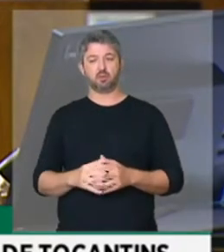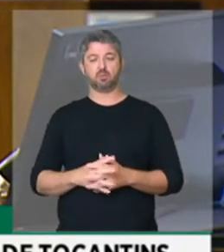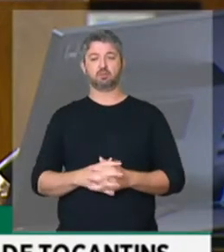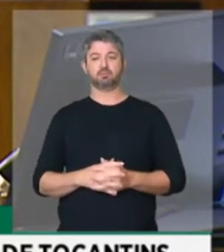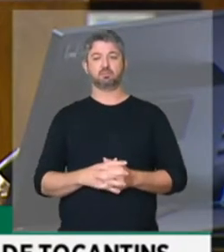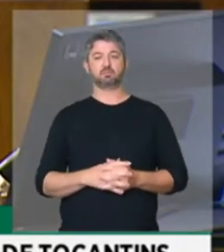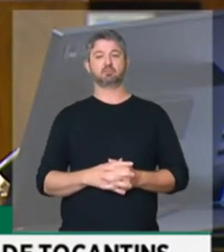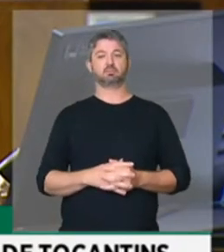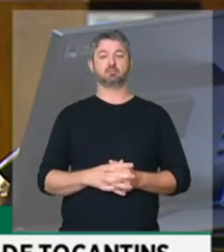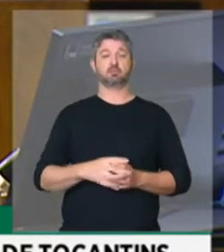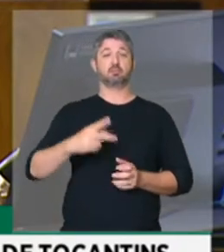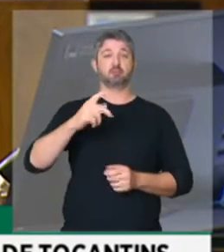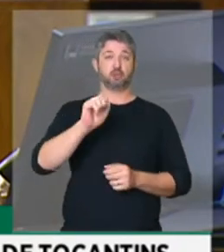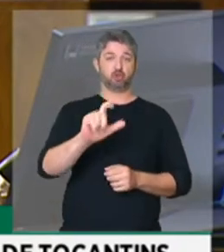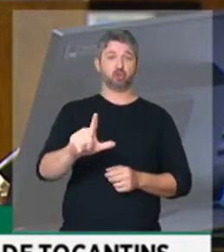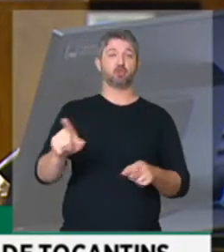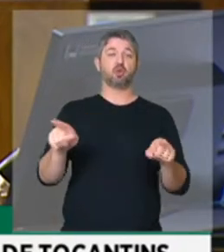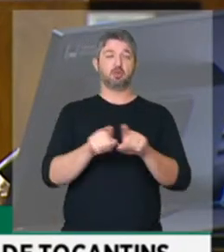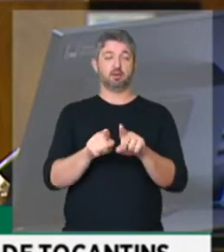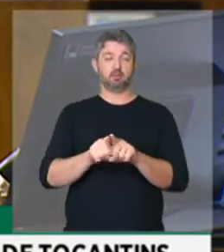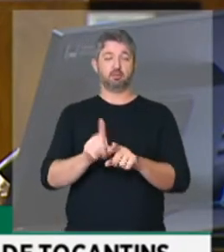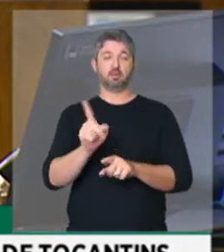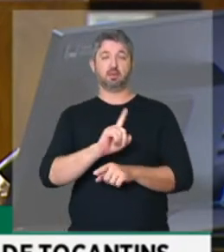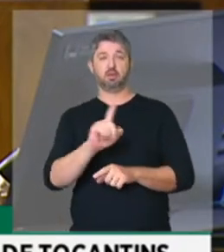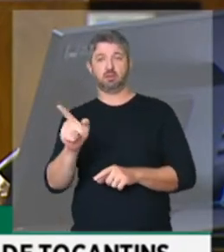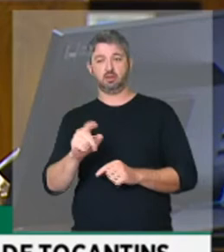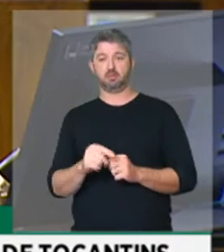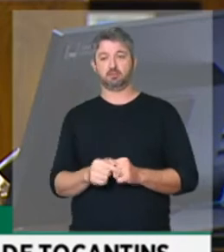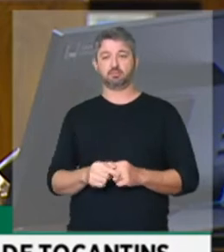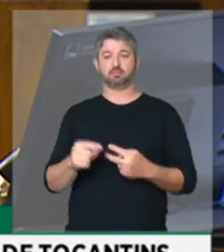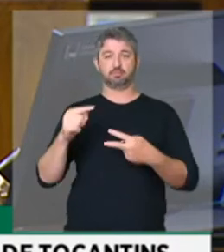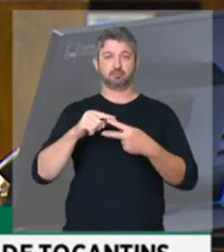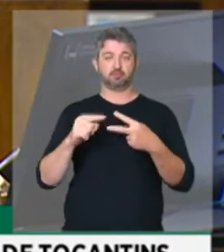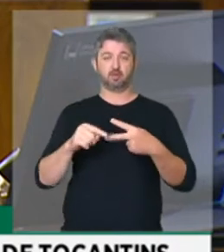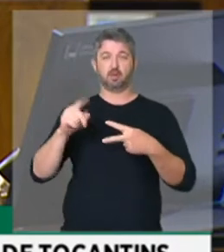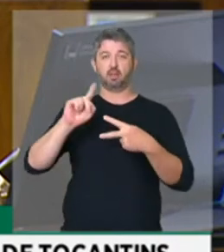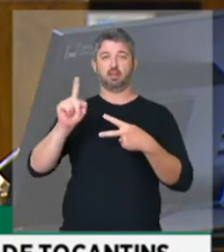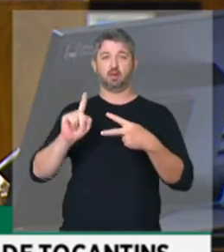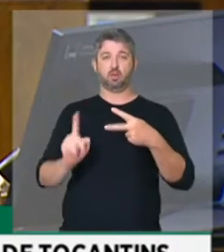Novo e pessoal, deputado. Com exceção do novo e do pessoal.